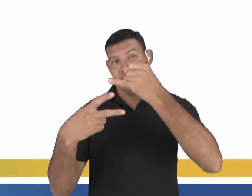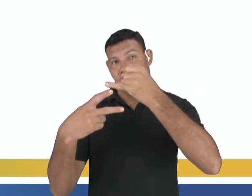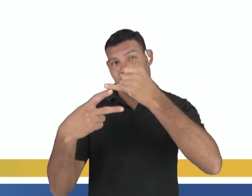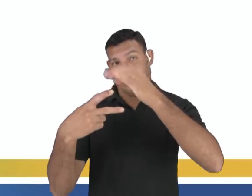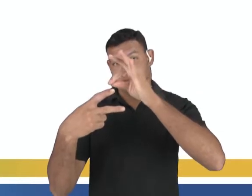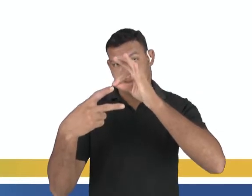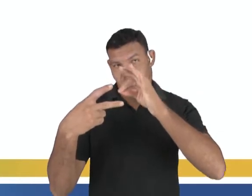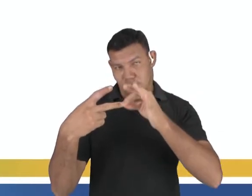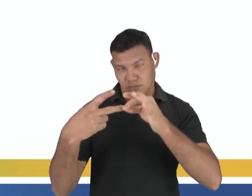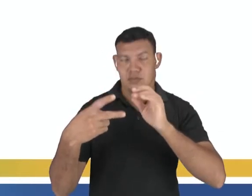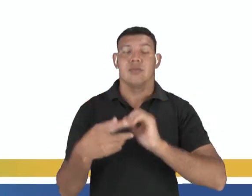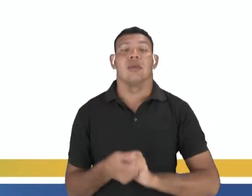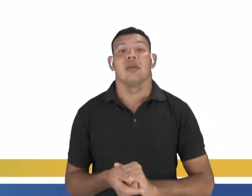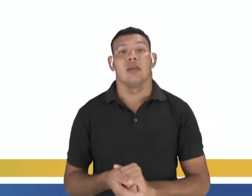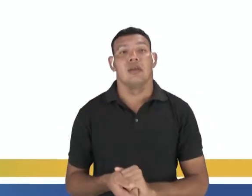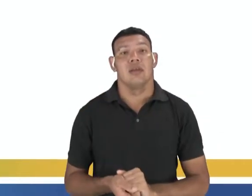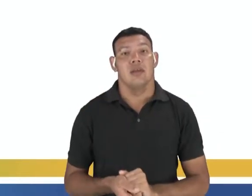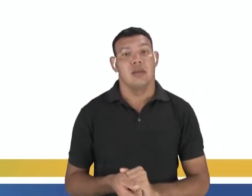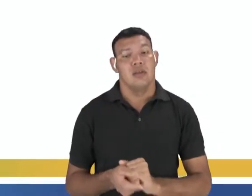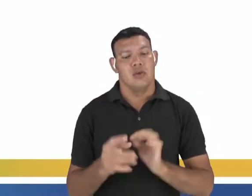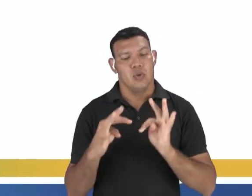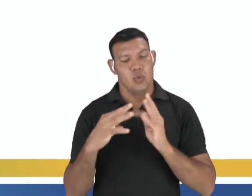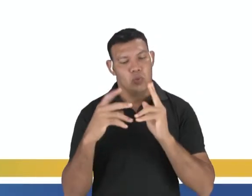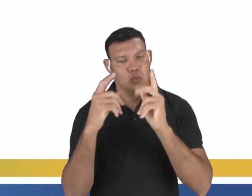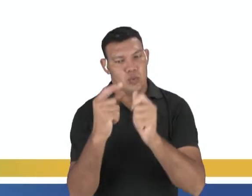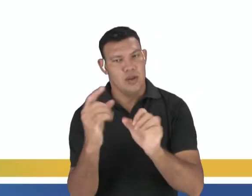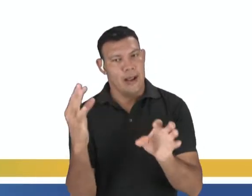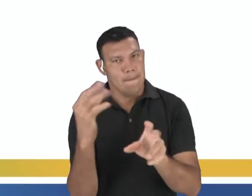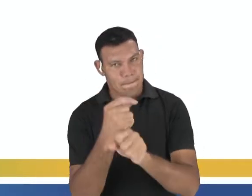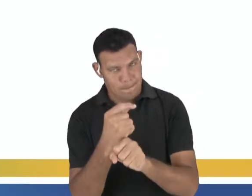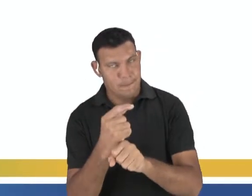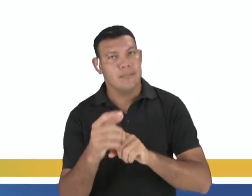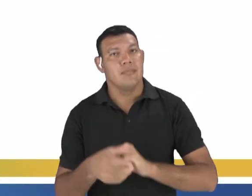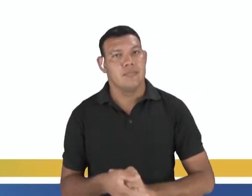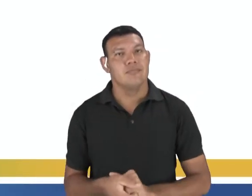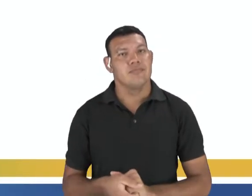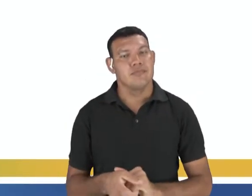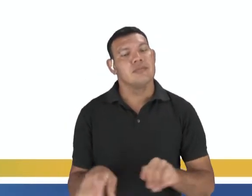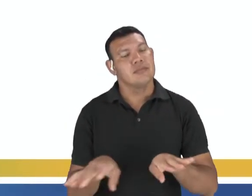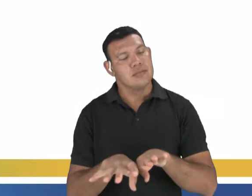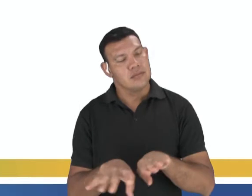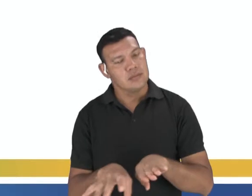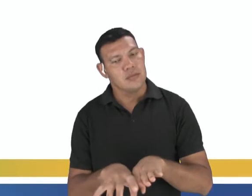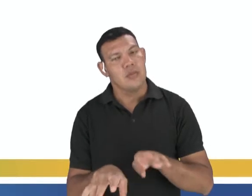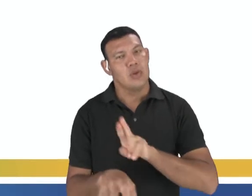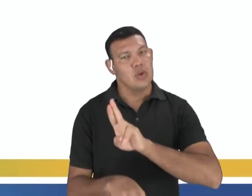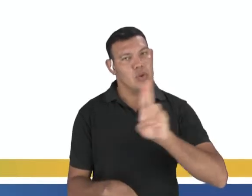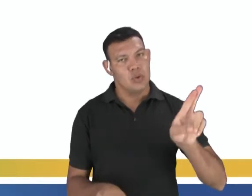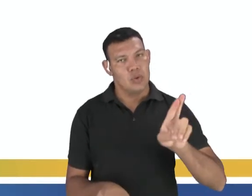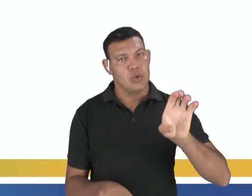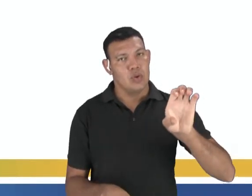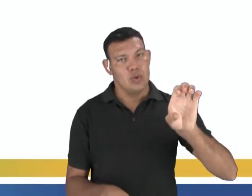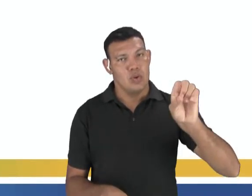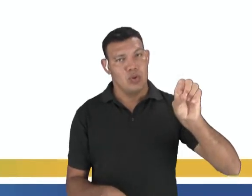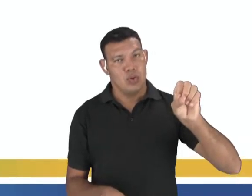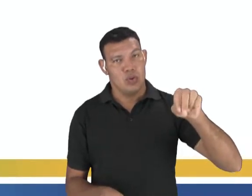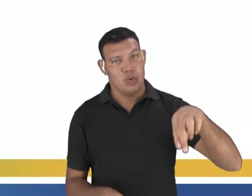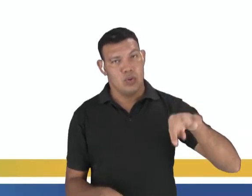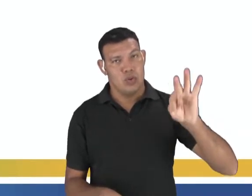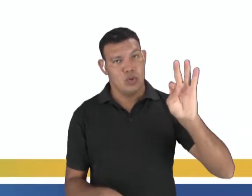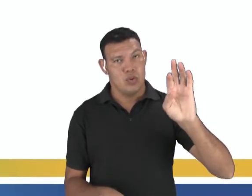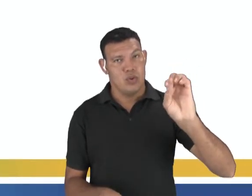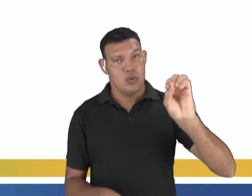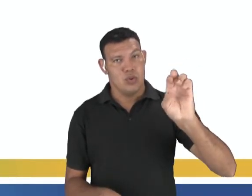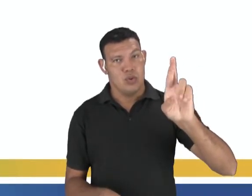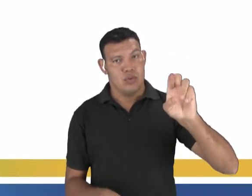quando eu somo a medida de todos os lados, eu tenho o perímetro, que eu chamo de contorno, né? No caso das regiões circulares,